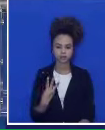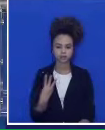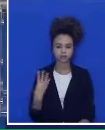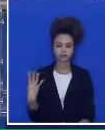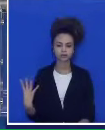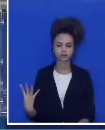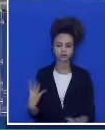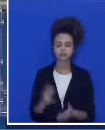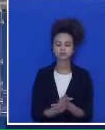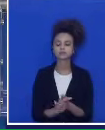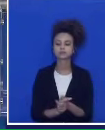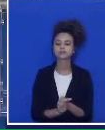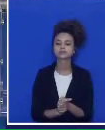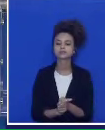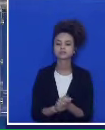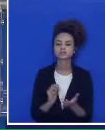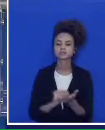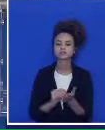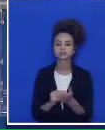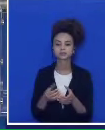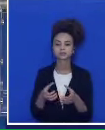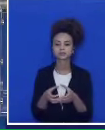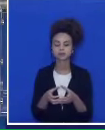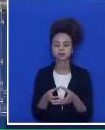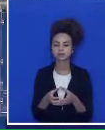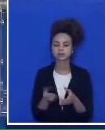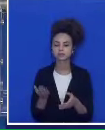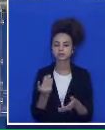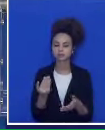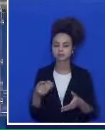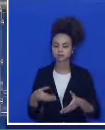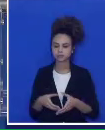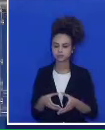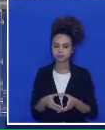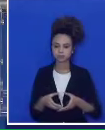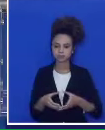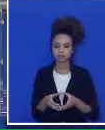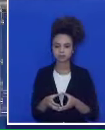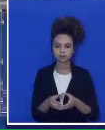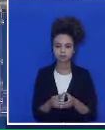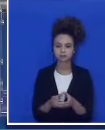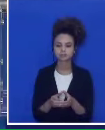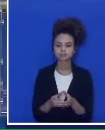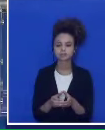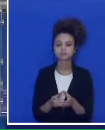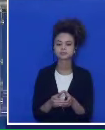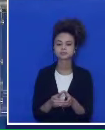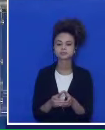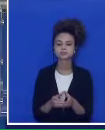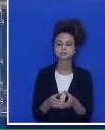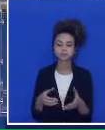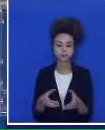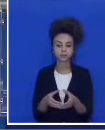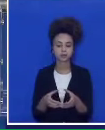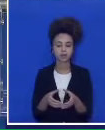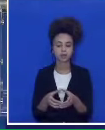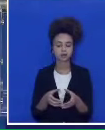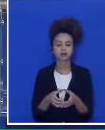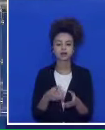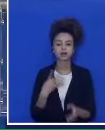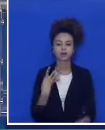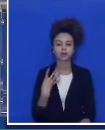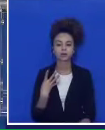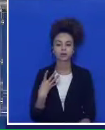34. Só falta mais um número. Mais um número para fecharmos o sorteio dessa noite da Mega Sena. Vem chegando, é